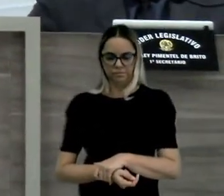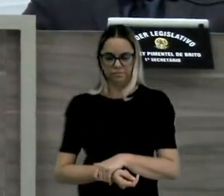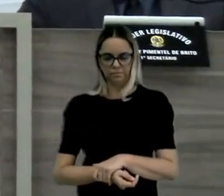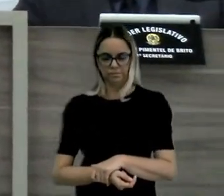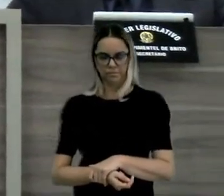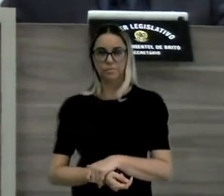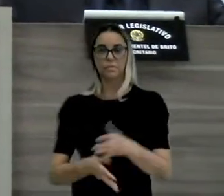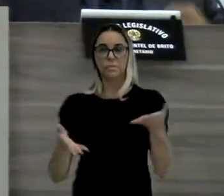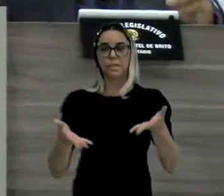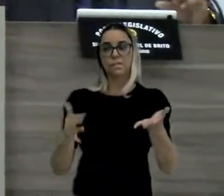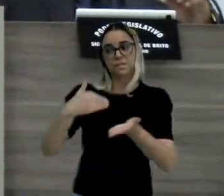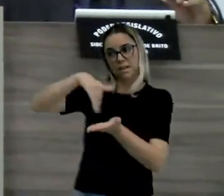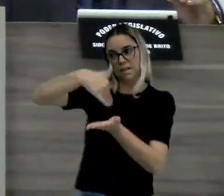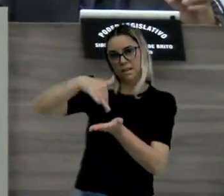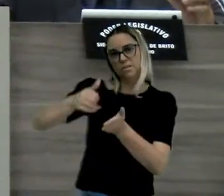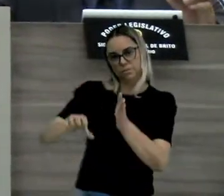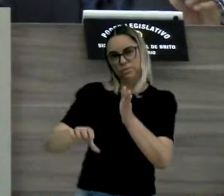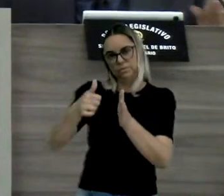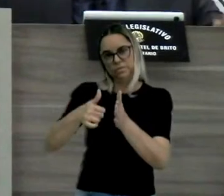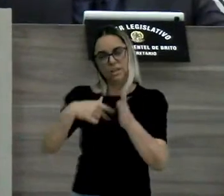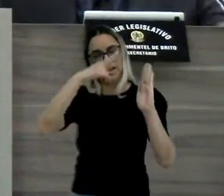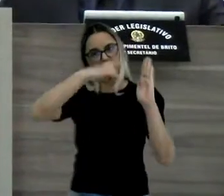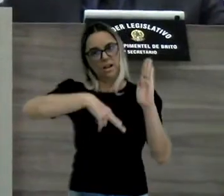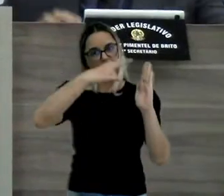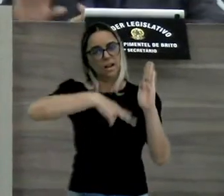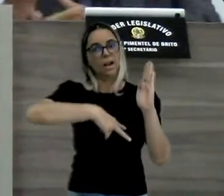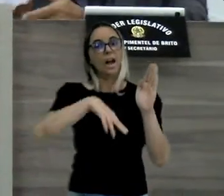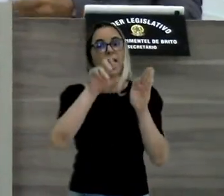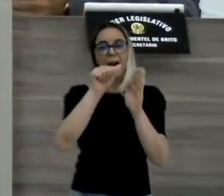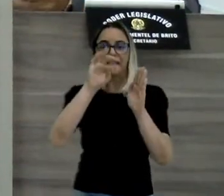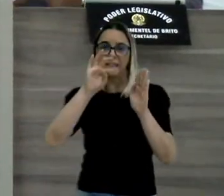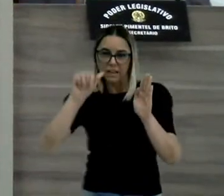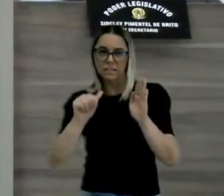passo para mão secretário fazer a leitura da ata da sessão